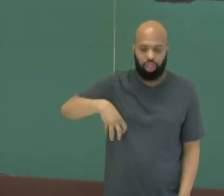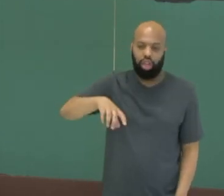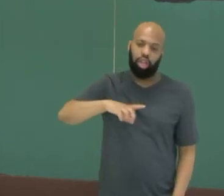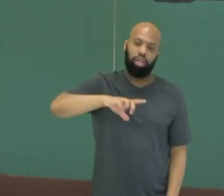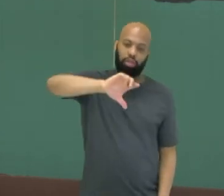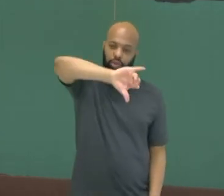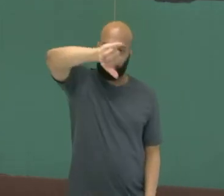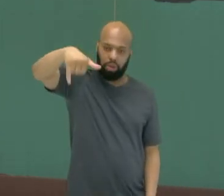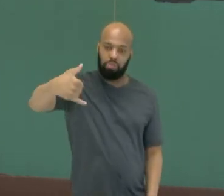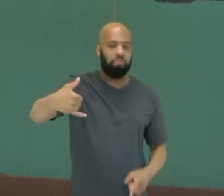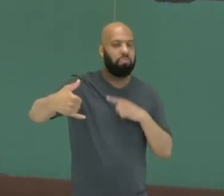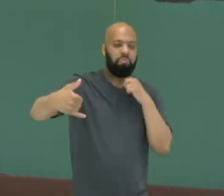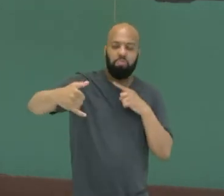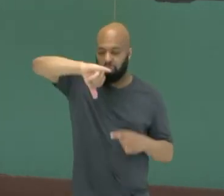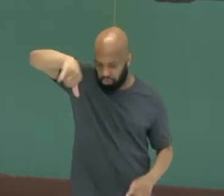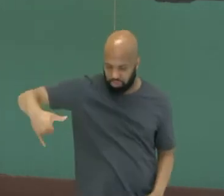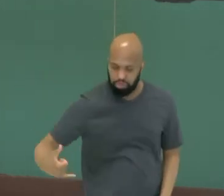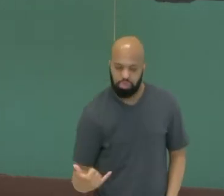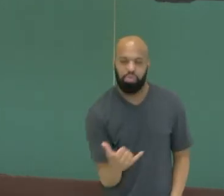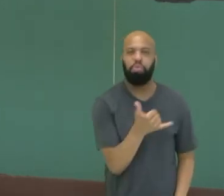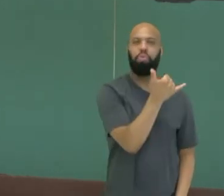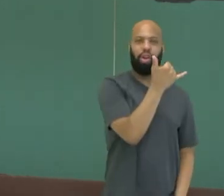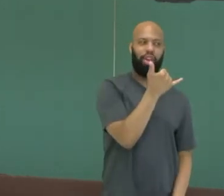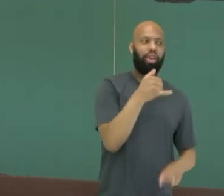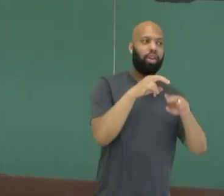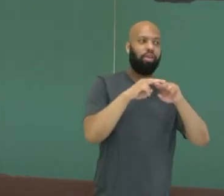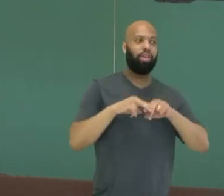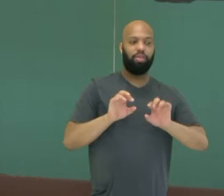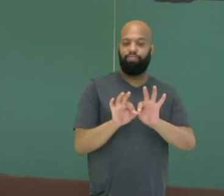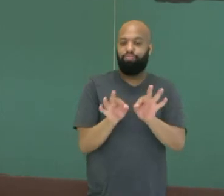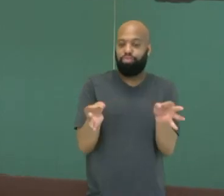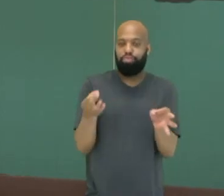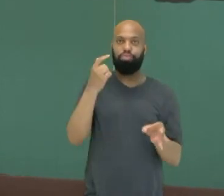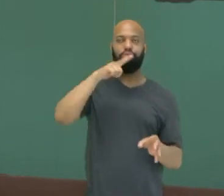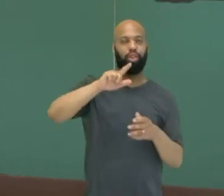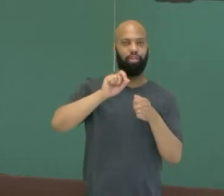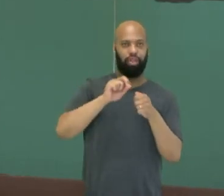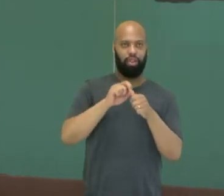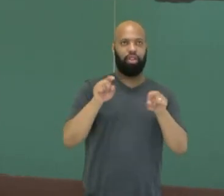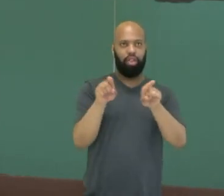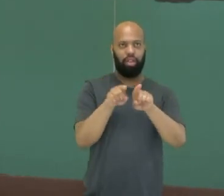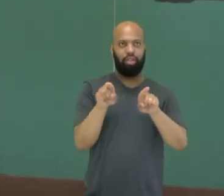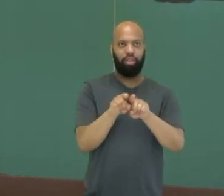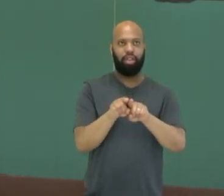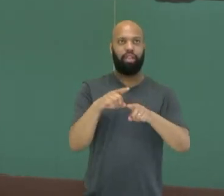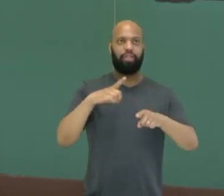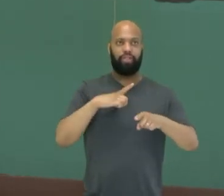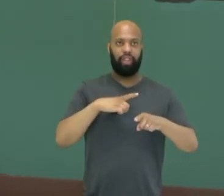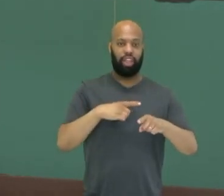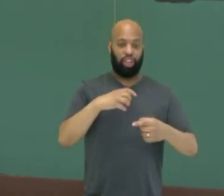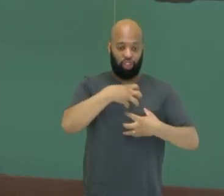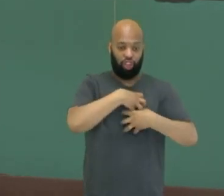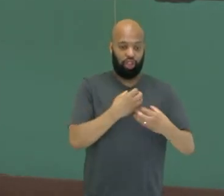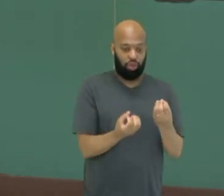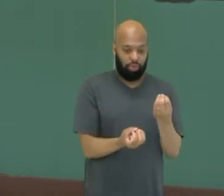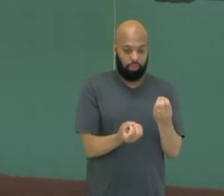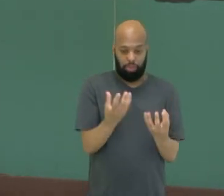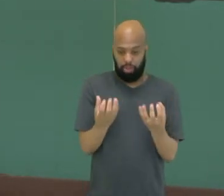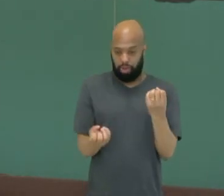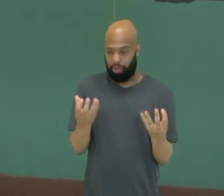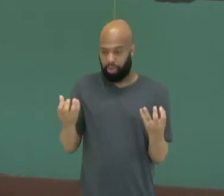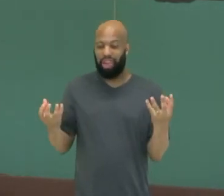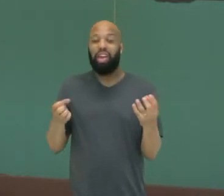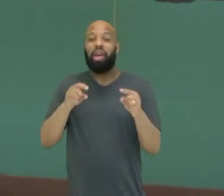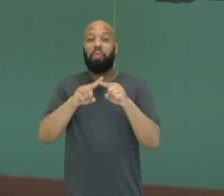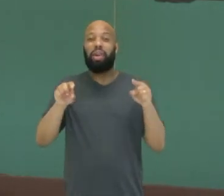em série. Por isso, eles são mais simples de construir, o ligado em série, porém, a falta de uma lâmpada ou a queima